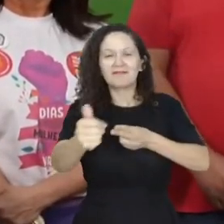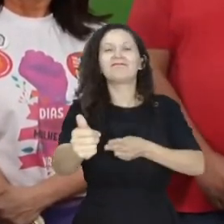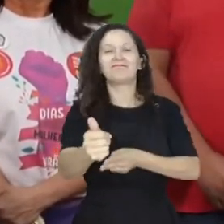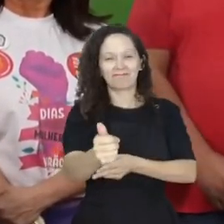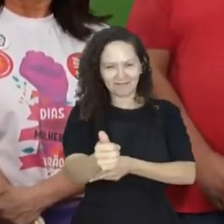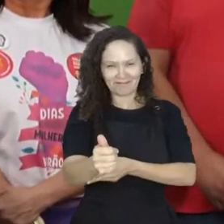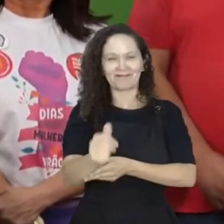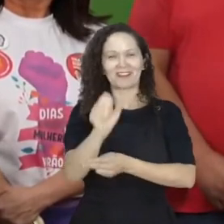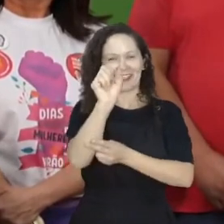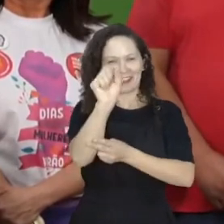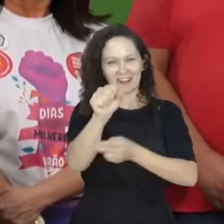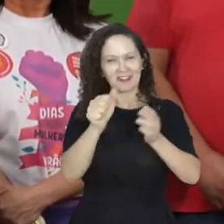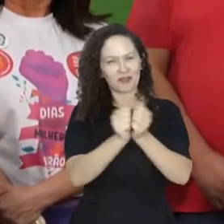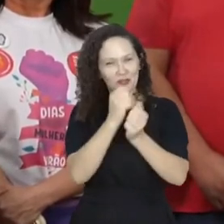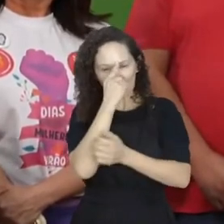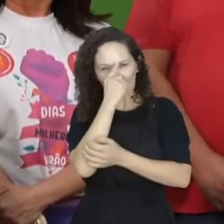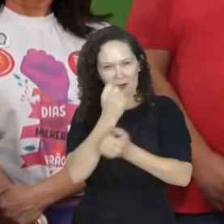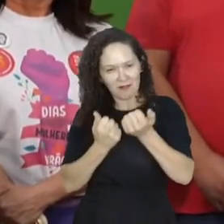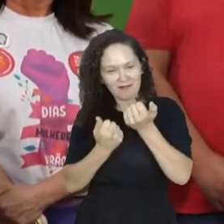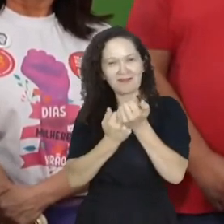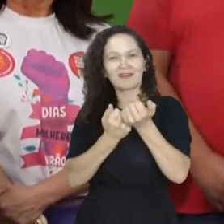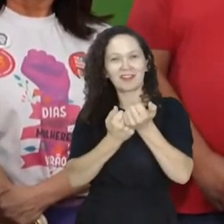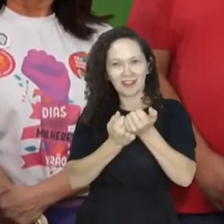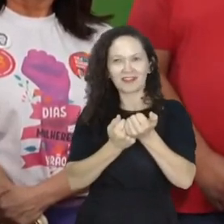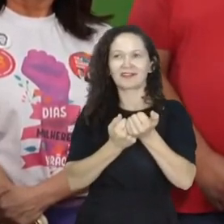Lula e Alckmin, sabe, em 30 de julho, em 30 de outubro.